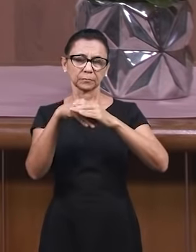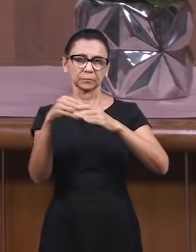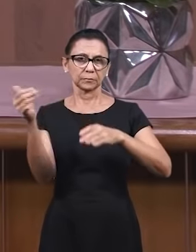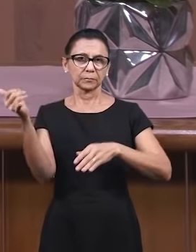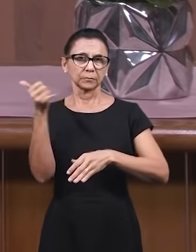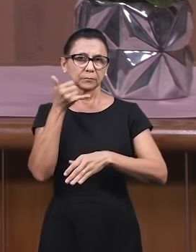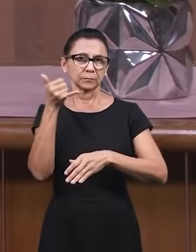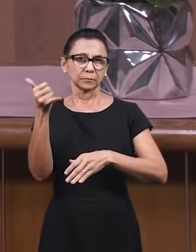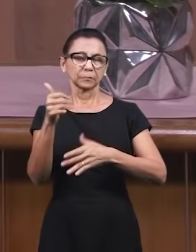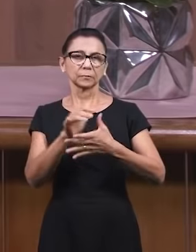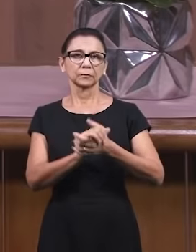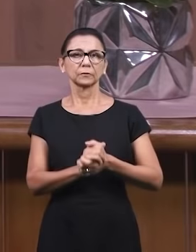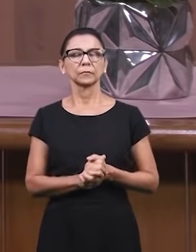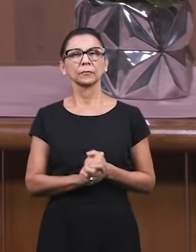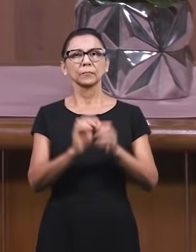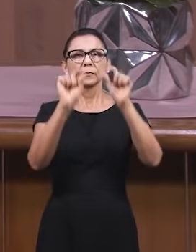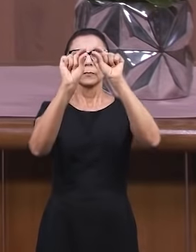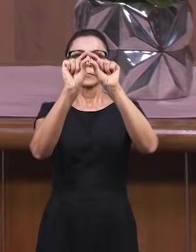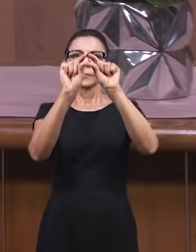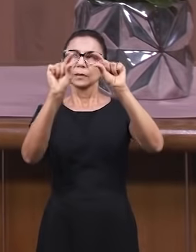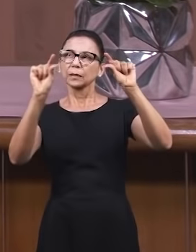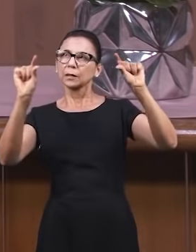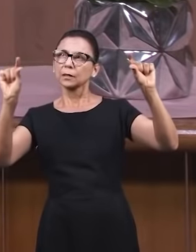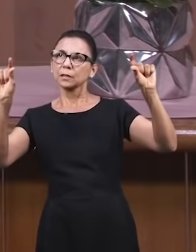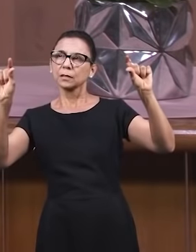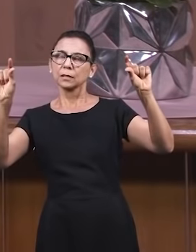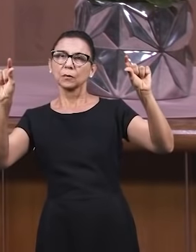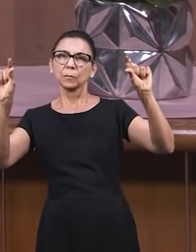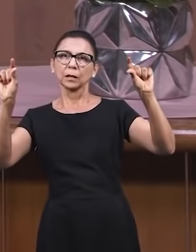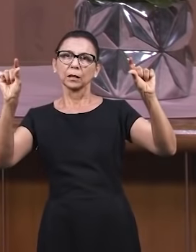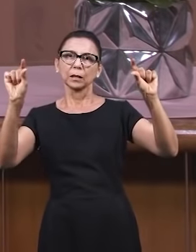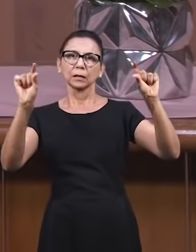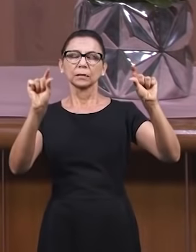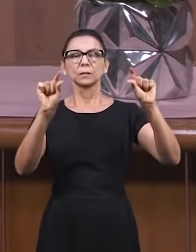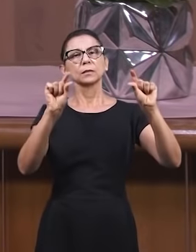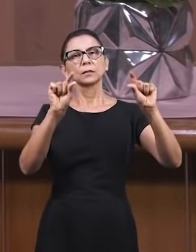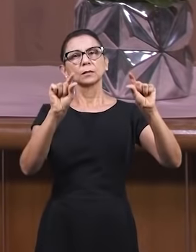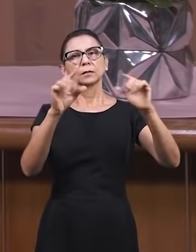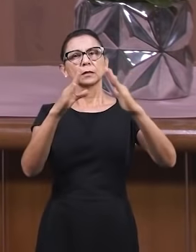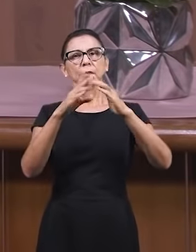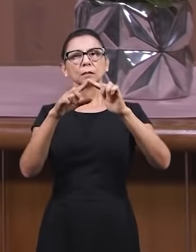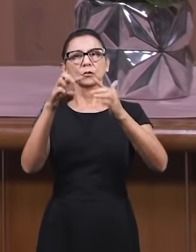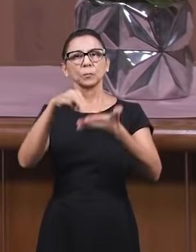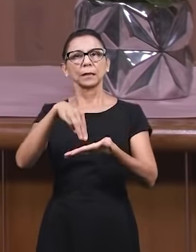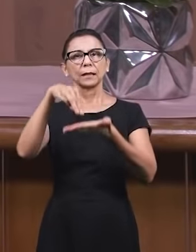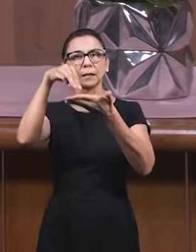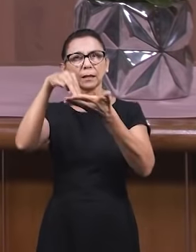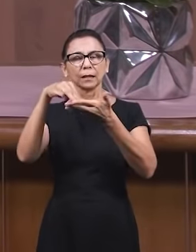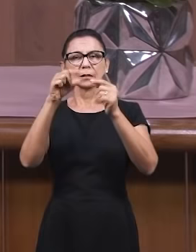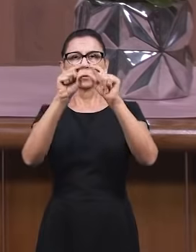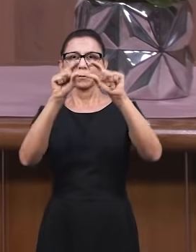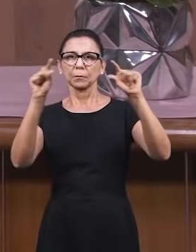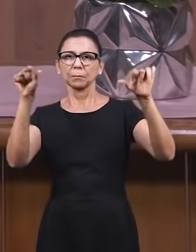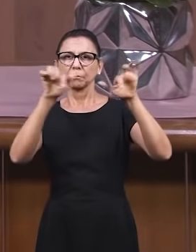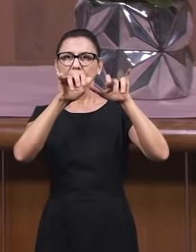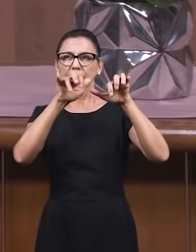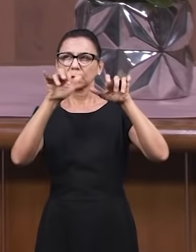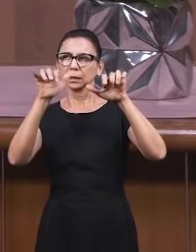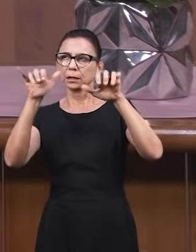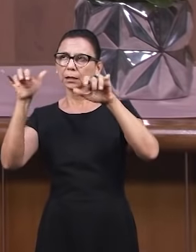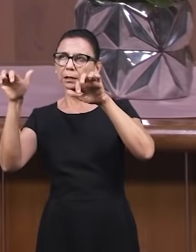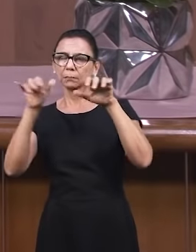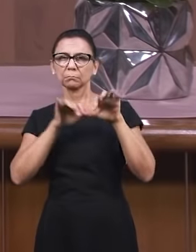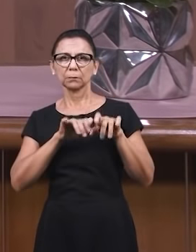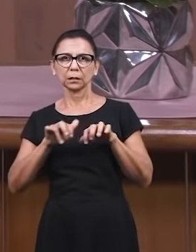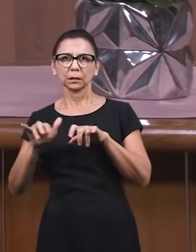celular. Você pode entrar lá e escrever Igreja Cristã Maranata. E tem um aplicativo da igreja que você pode baixar. E nesse aplicativo você tem